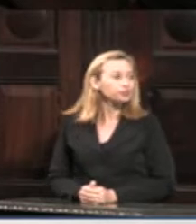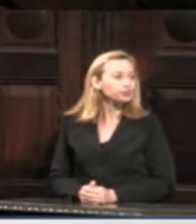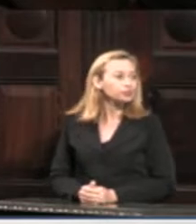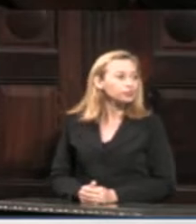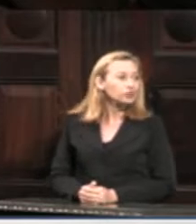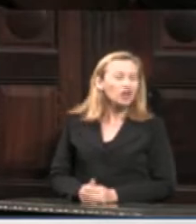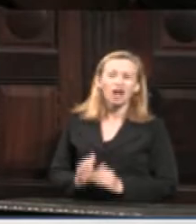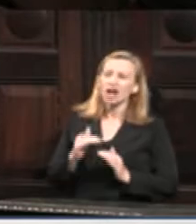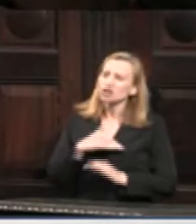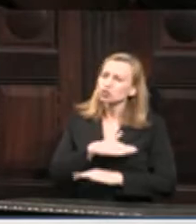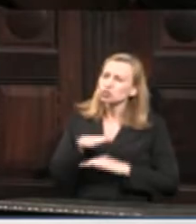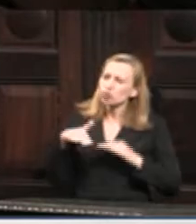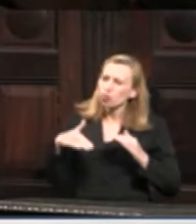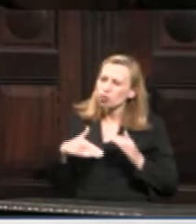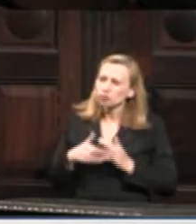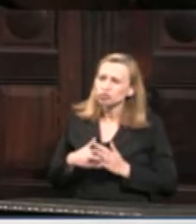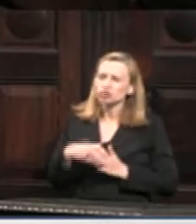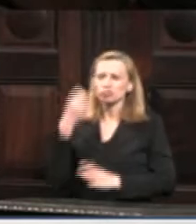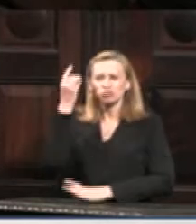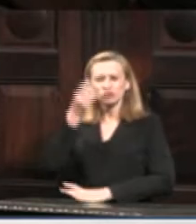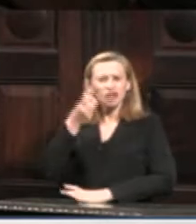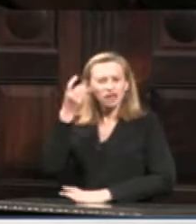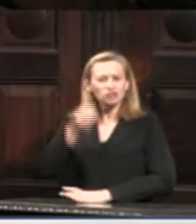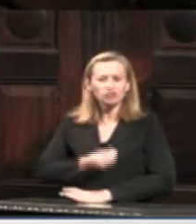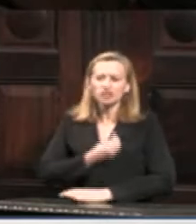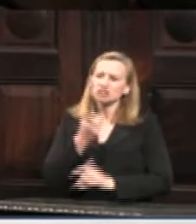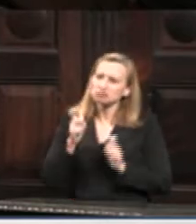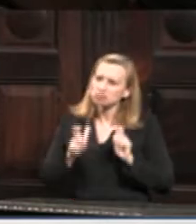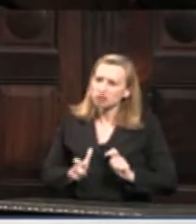a todos os deputados aqui presentes,